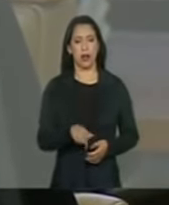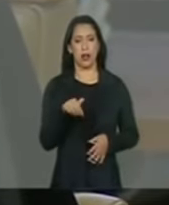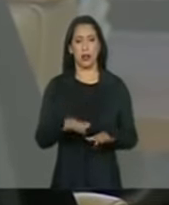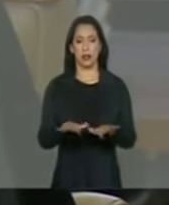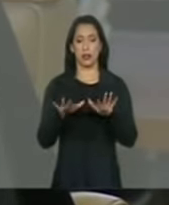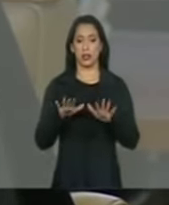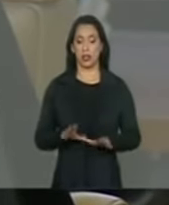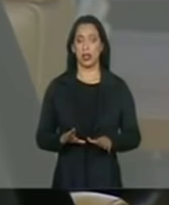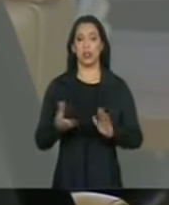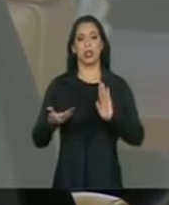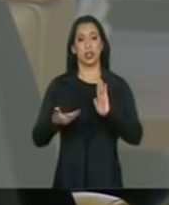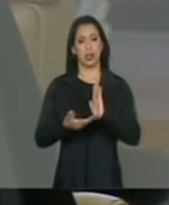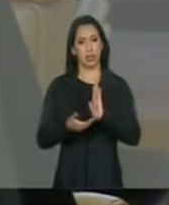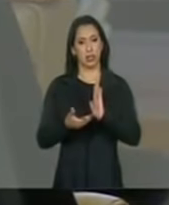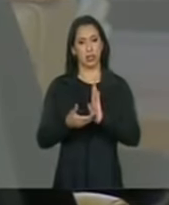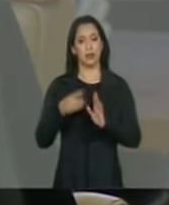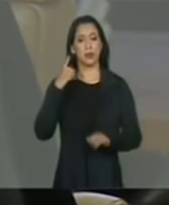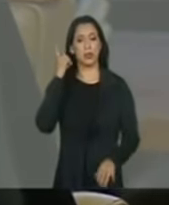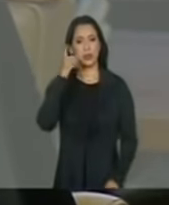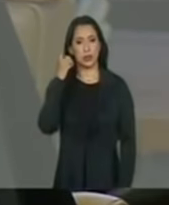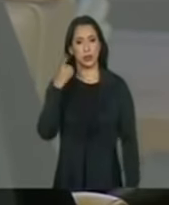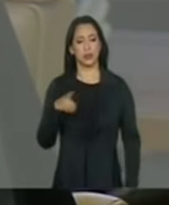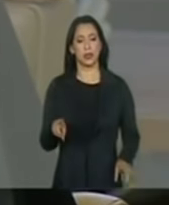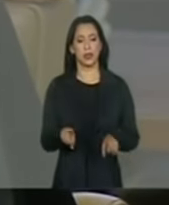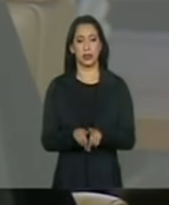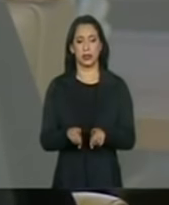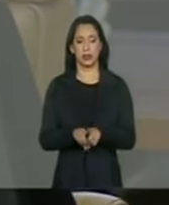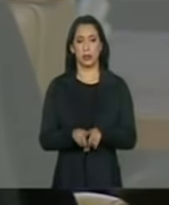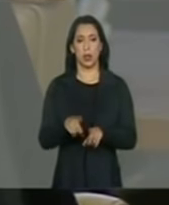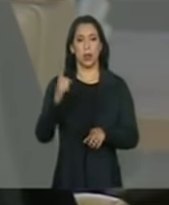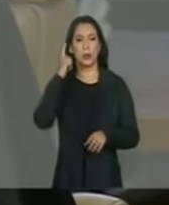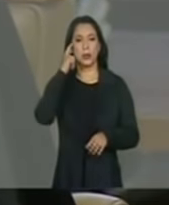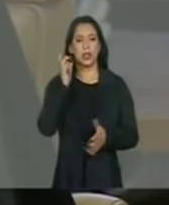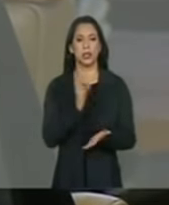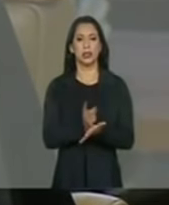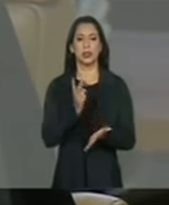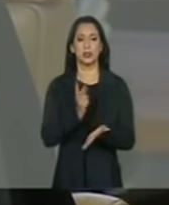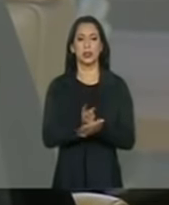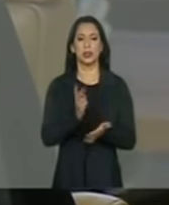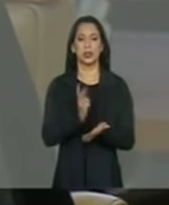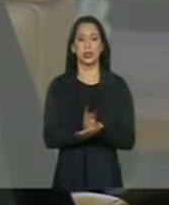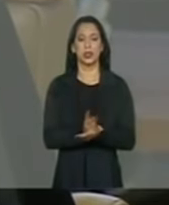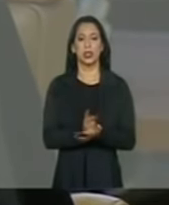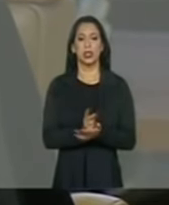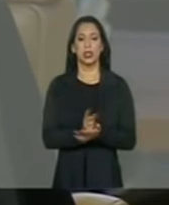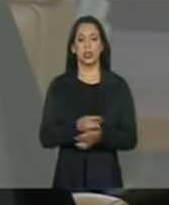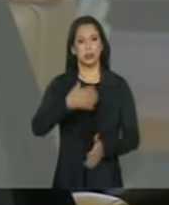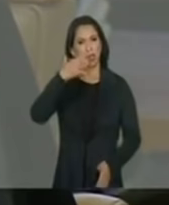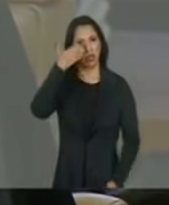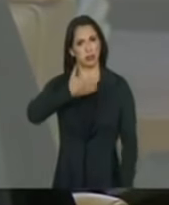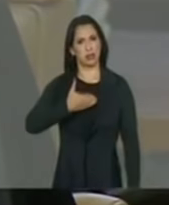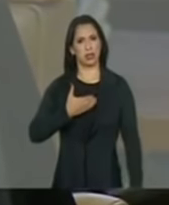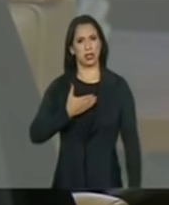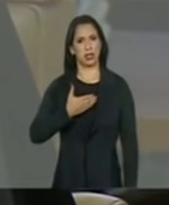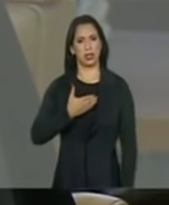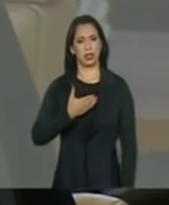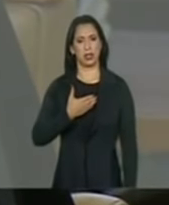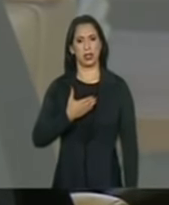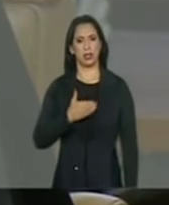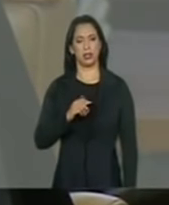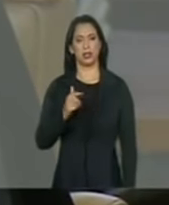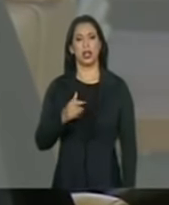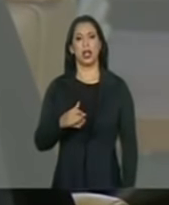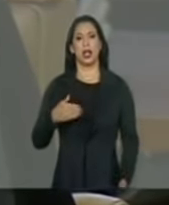cujo pensamento sempre atribuiu a seriedade a impessoalidade a